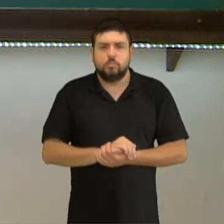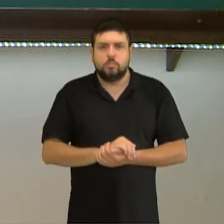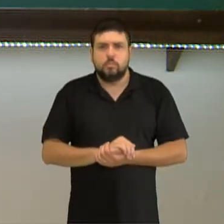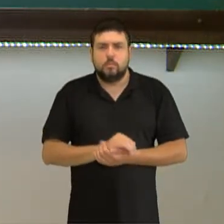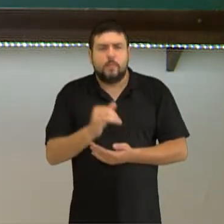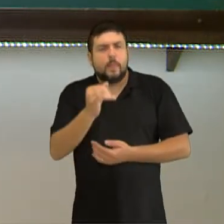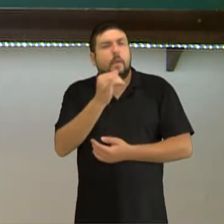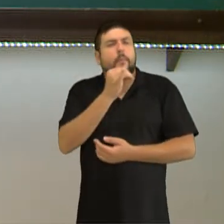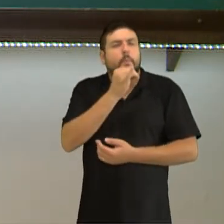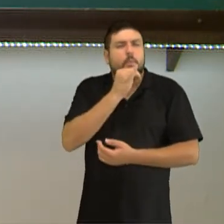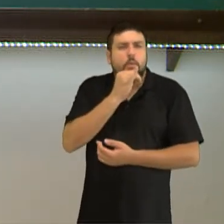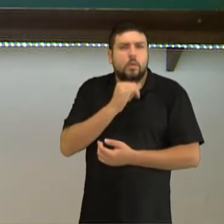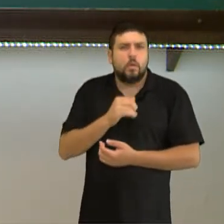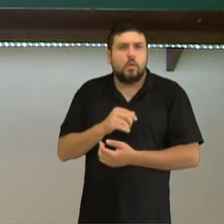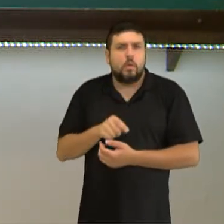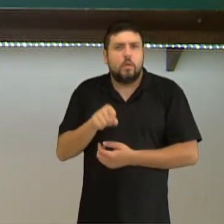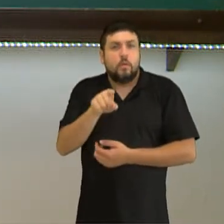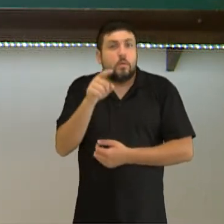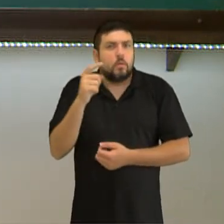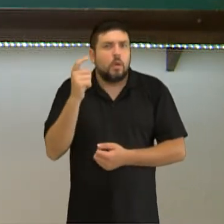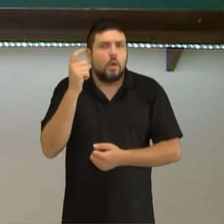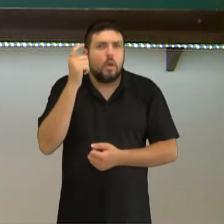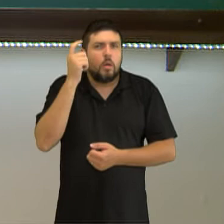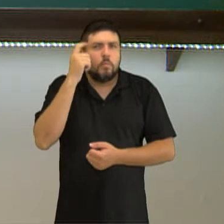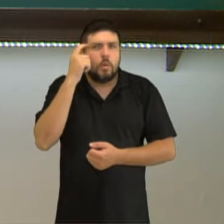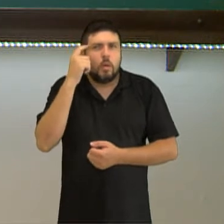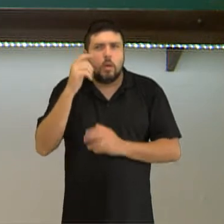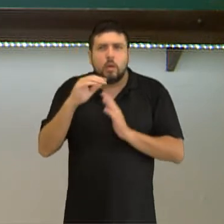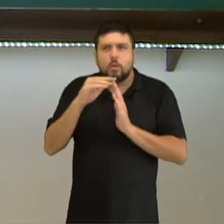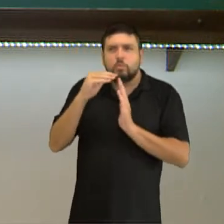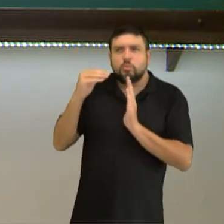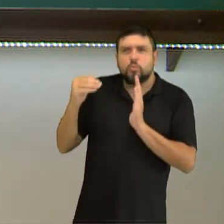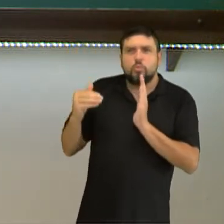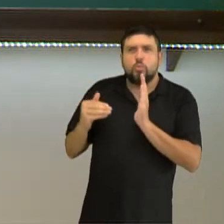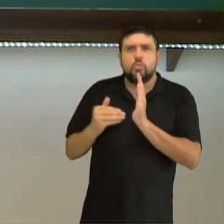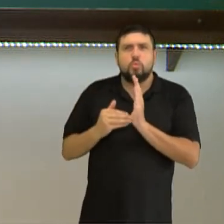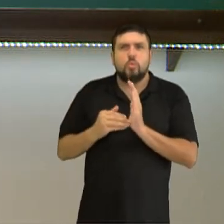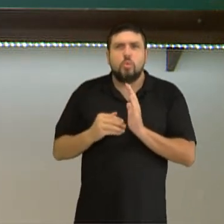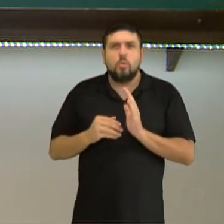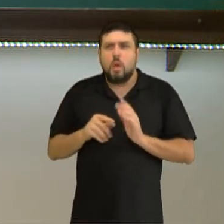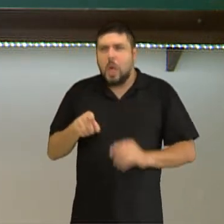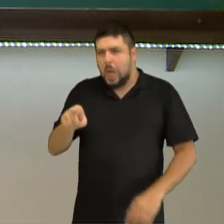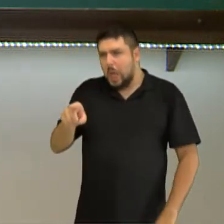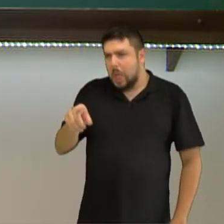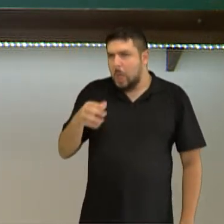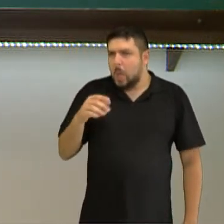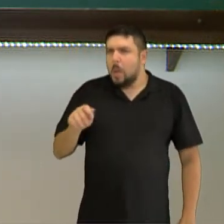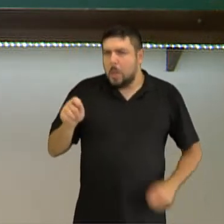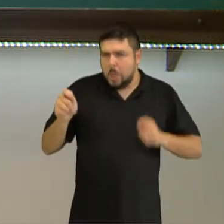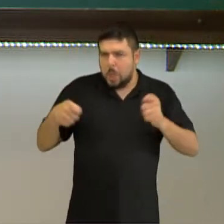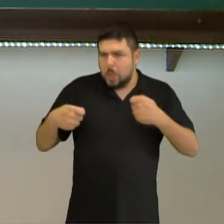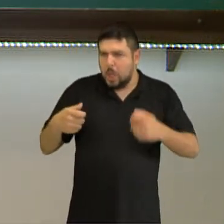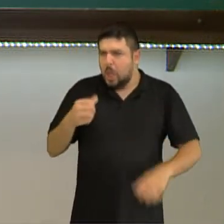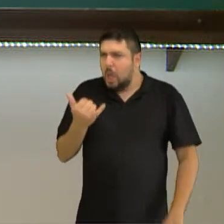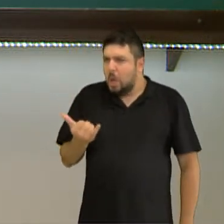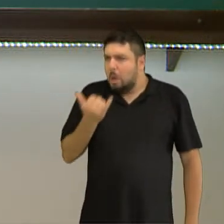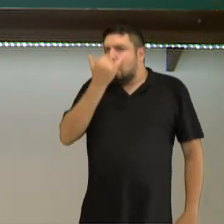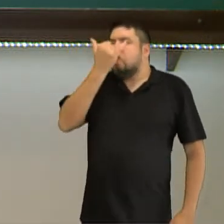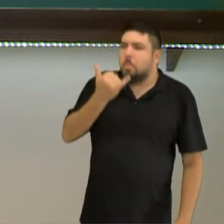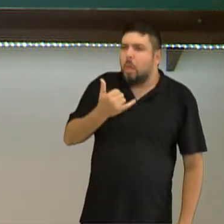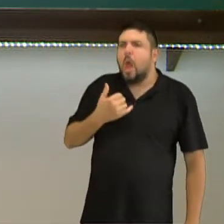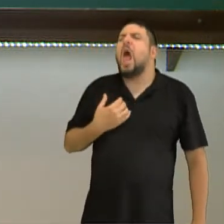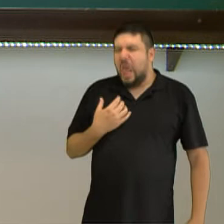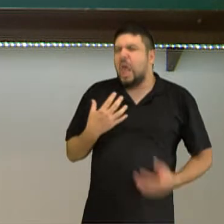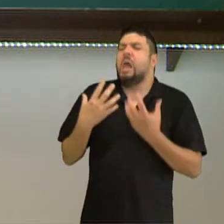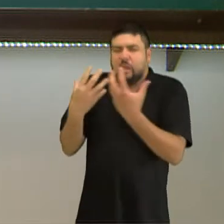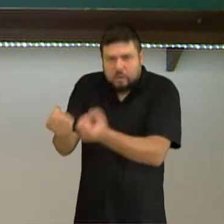que você pensa em tudo o que acontece e toma a sua decisão baseado no que é pior para acontecer. Eu sei que essa é a pior decisão e é ela